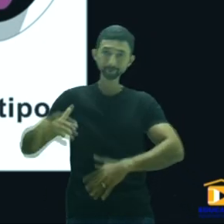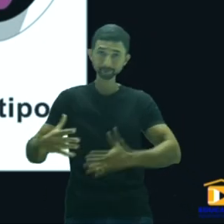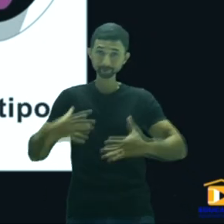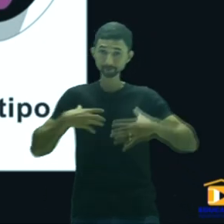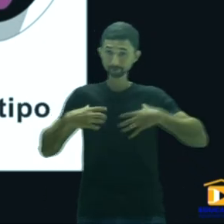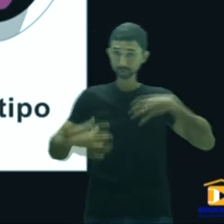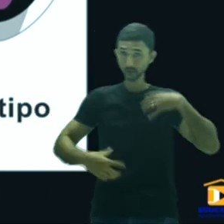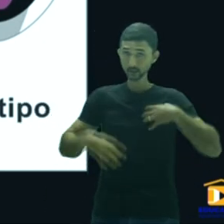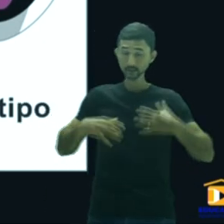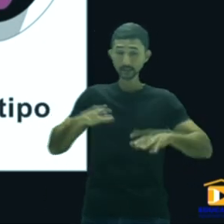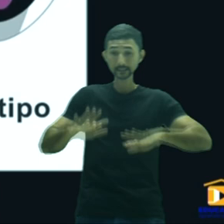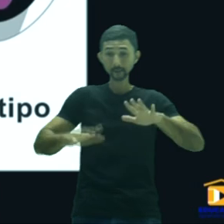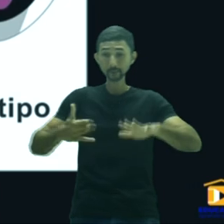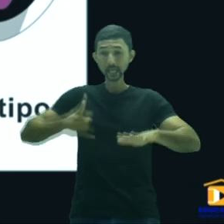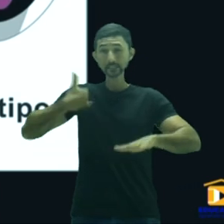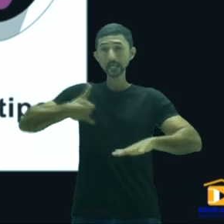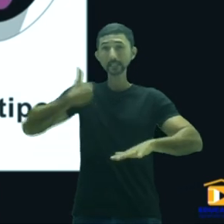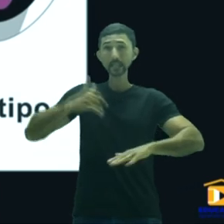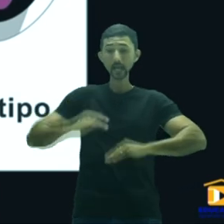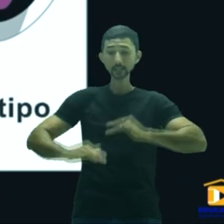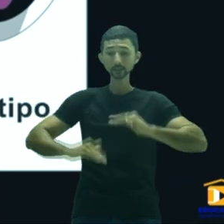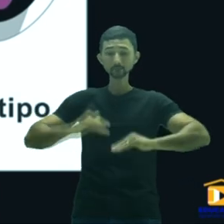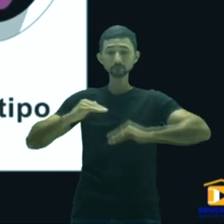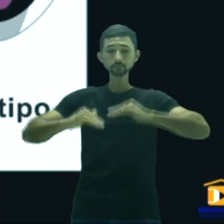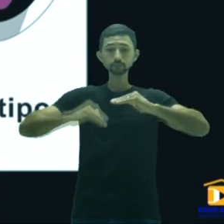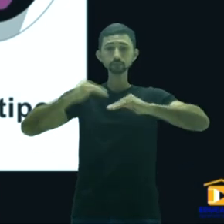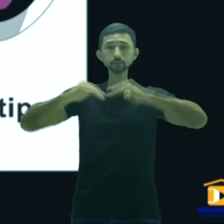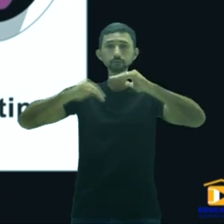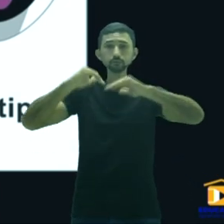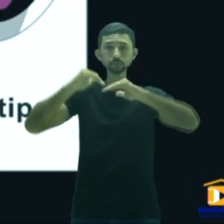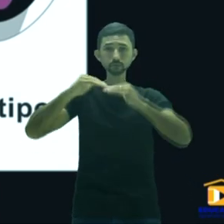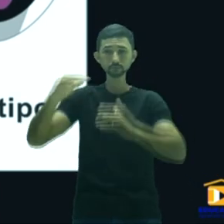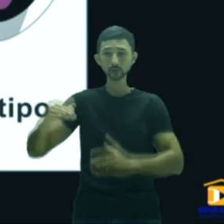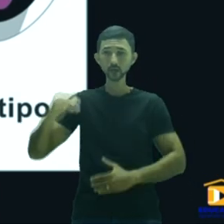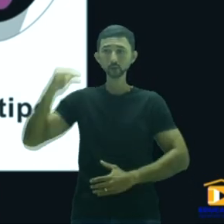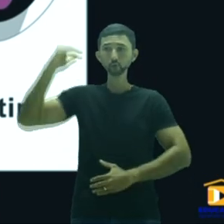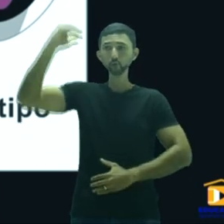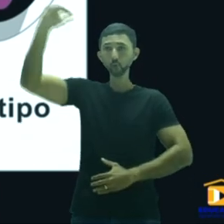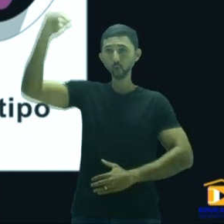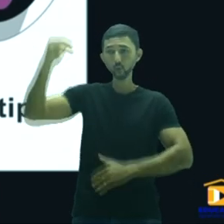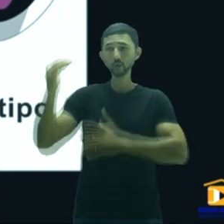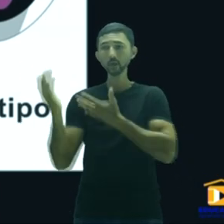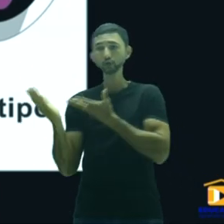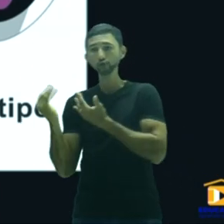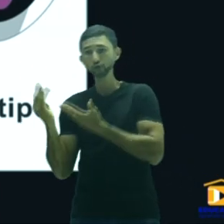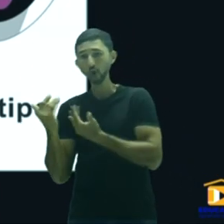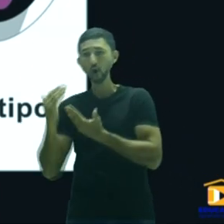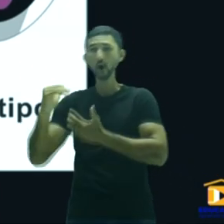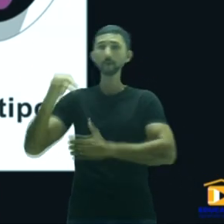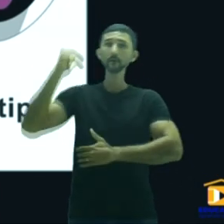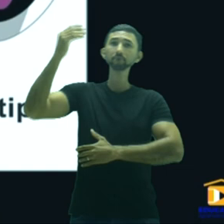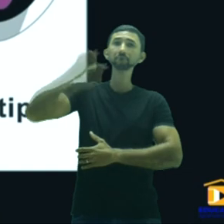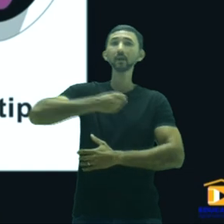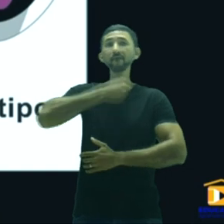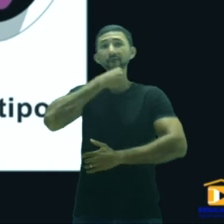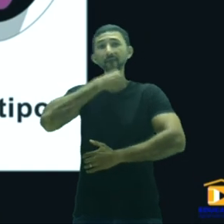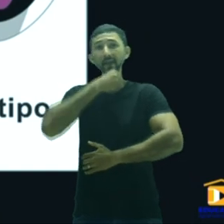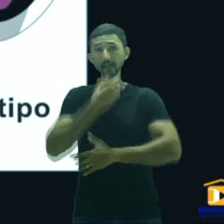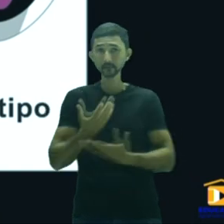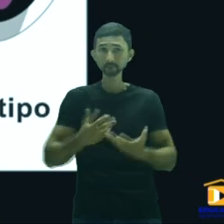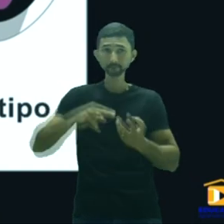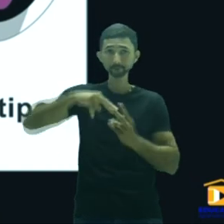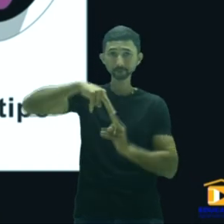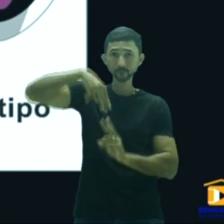na adolescência. Outros genes vão se expressar lá na fase adulta, outros na terceira idade. Agora, para esses genes